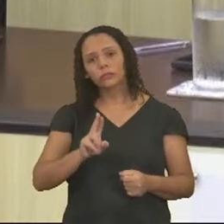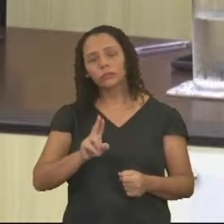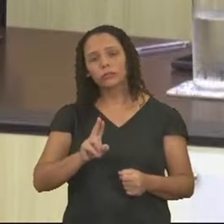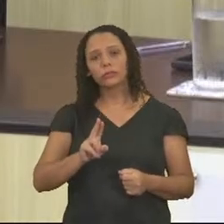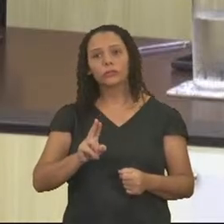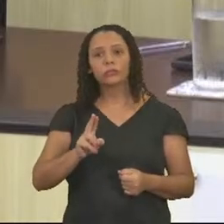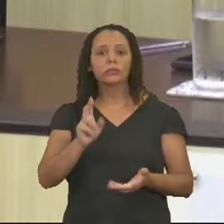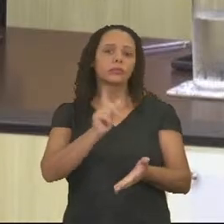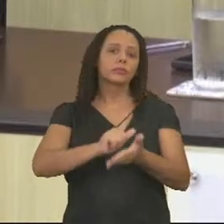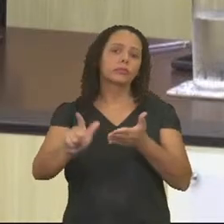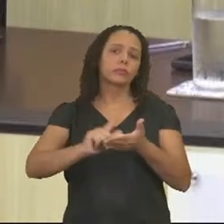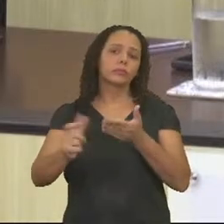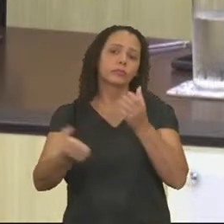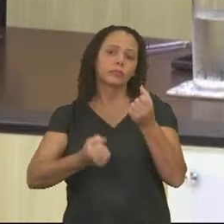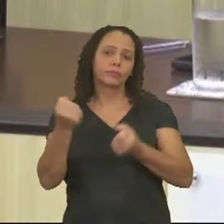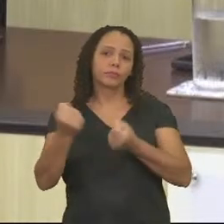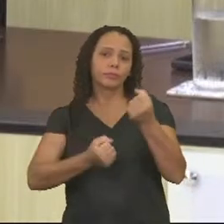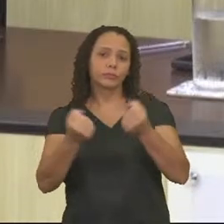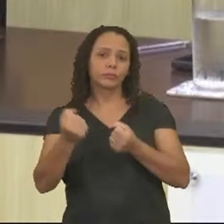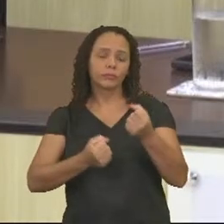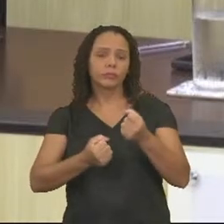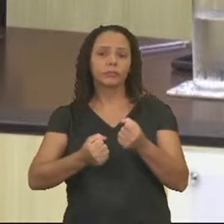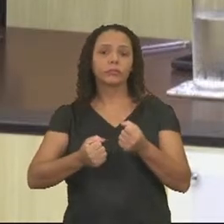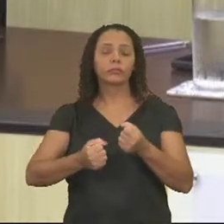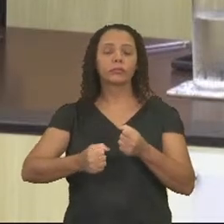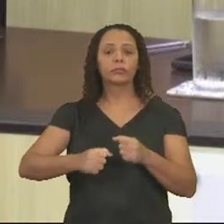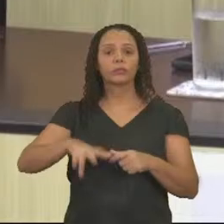carro, lavar cavalo.